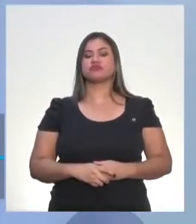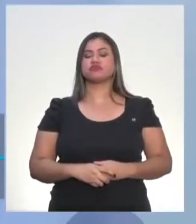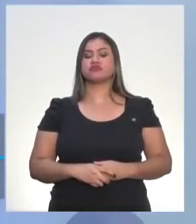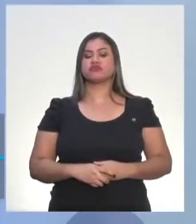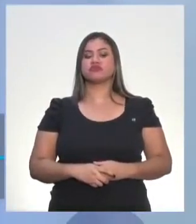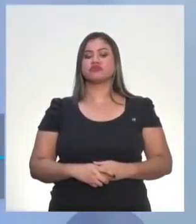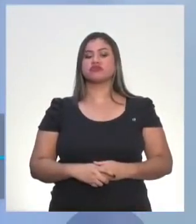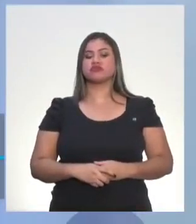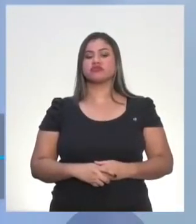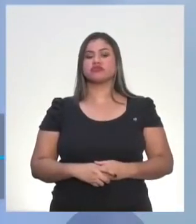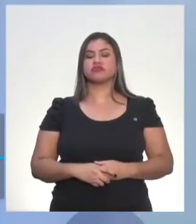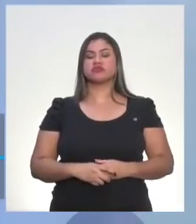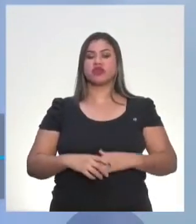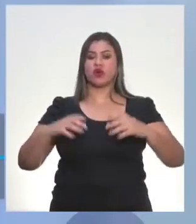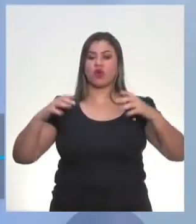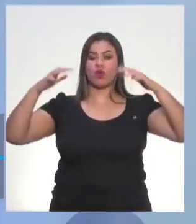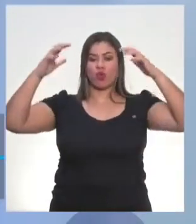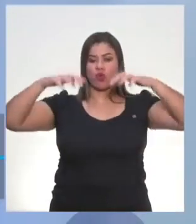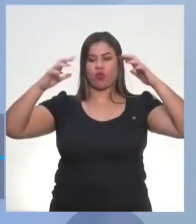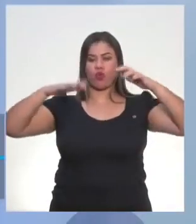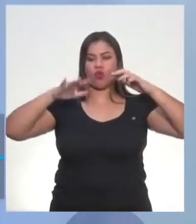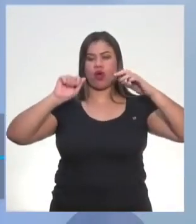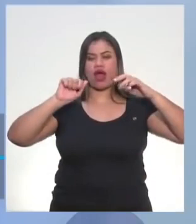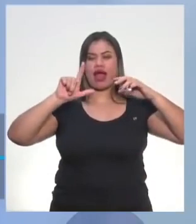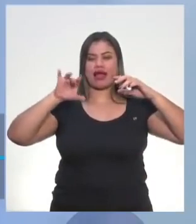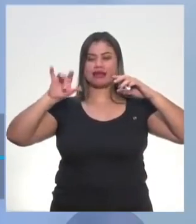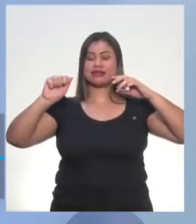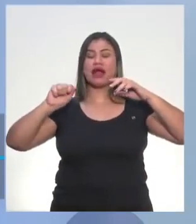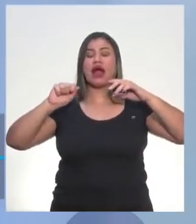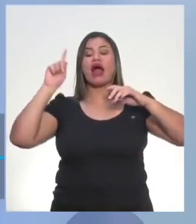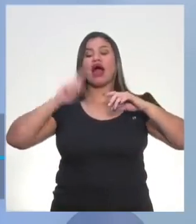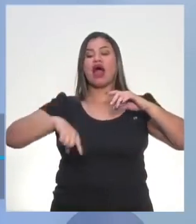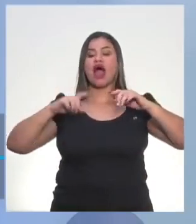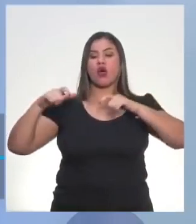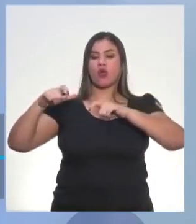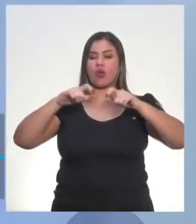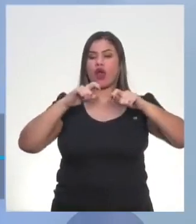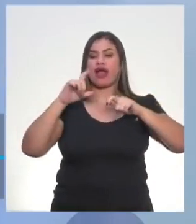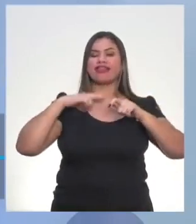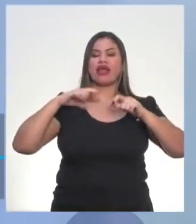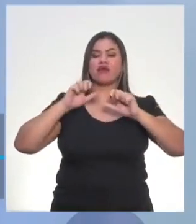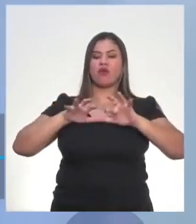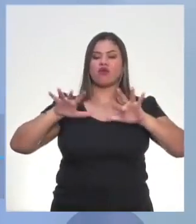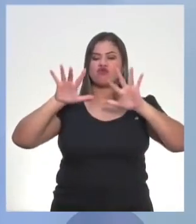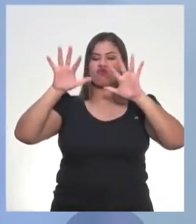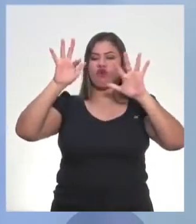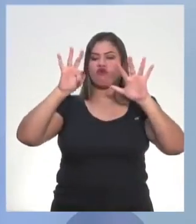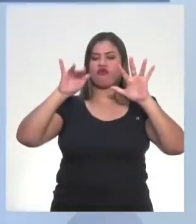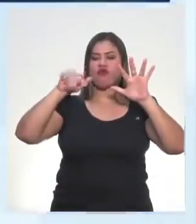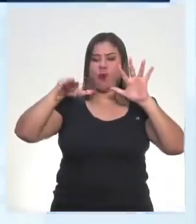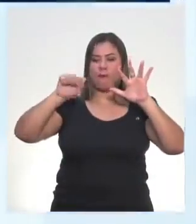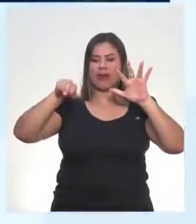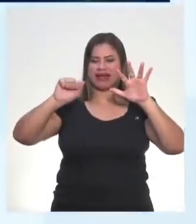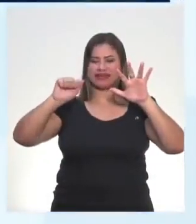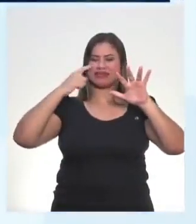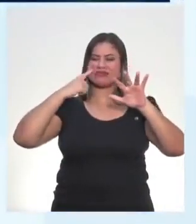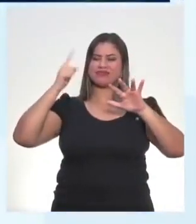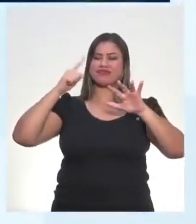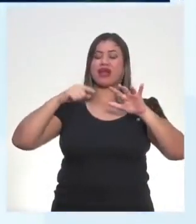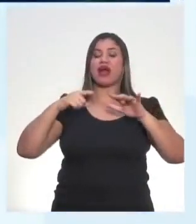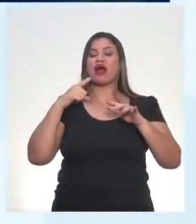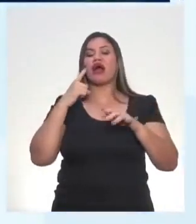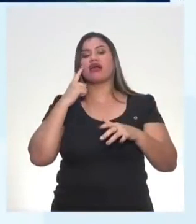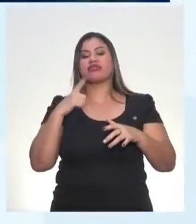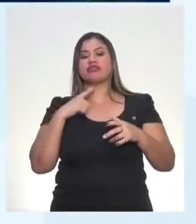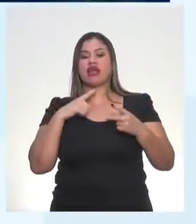ácida. Os ambientes liberam as fumaças, que a gente diz fumaça, o ar, né, poluído. Tem os